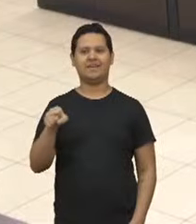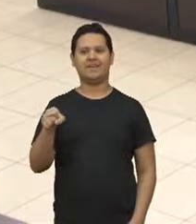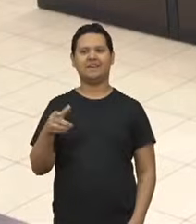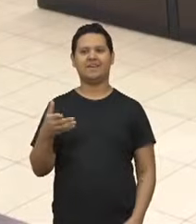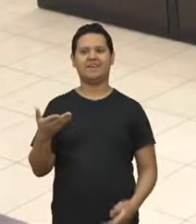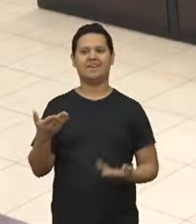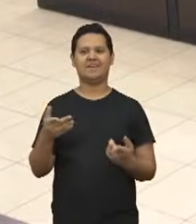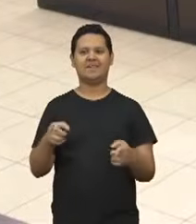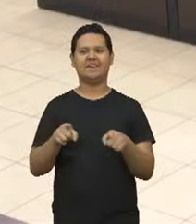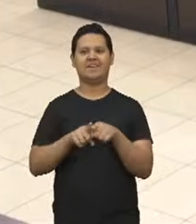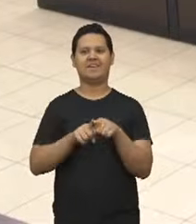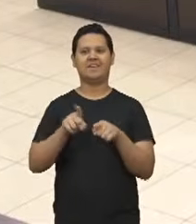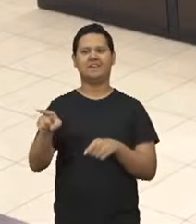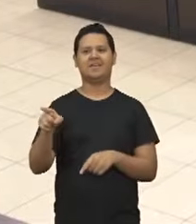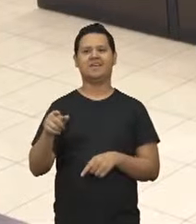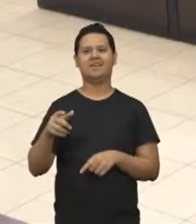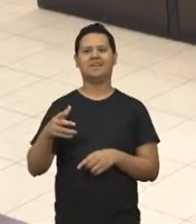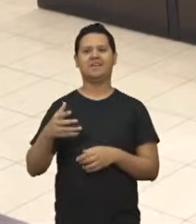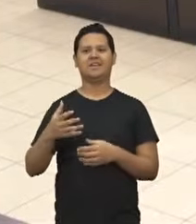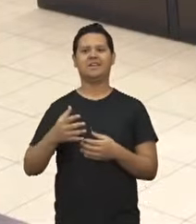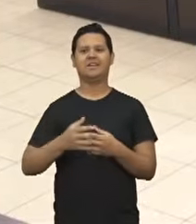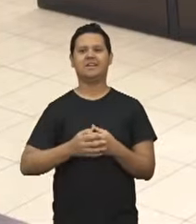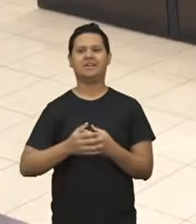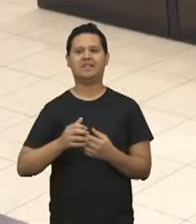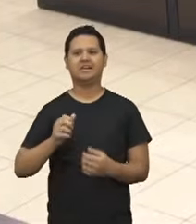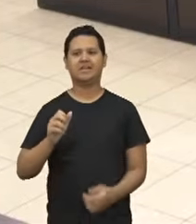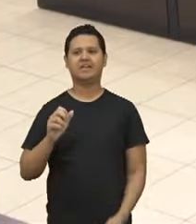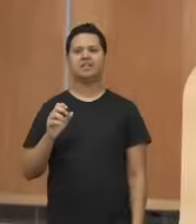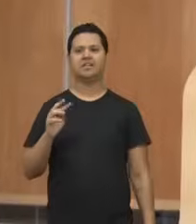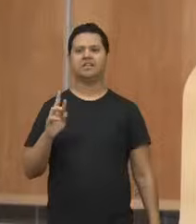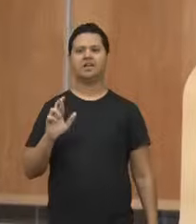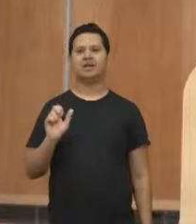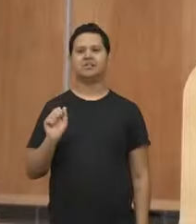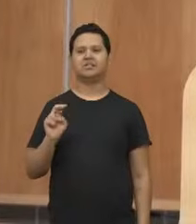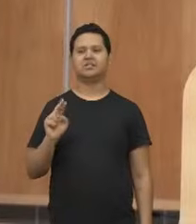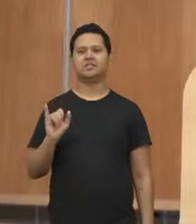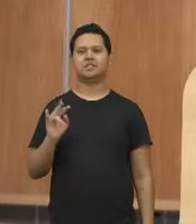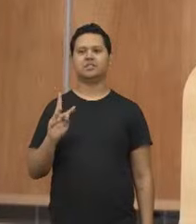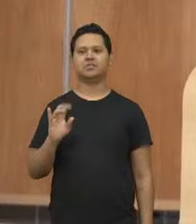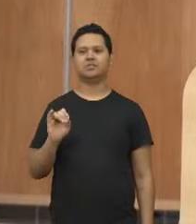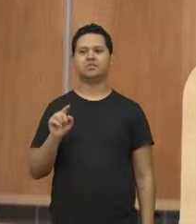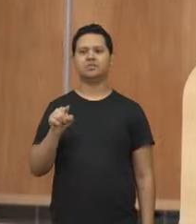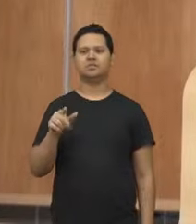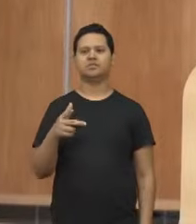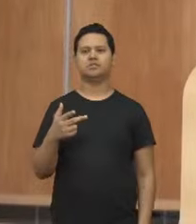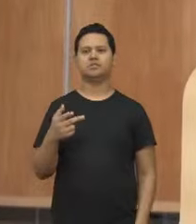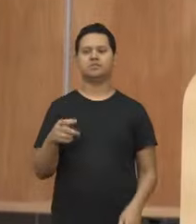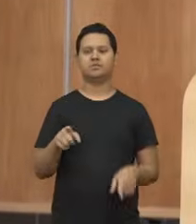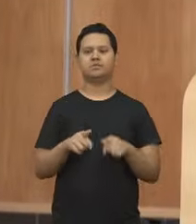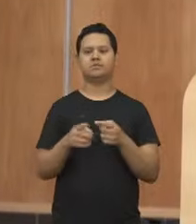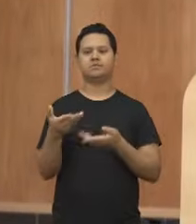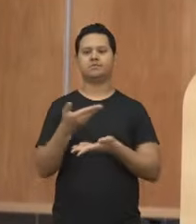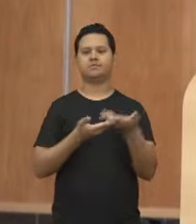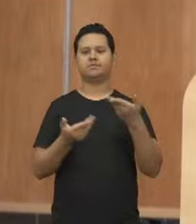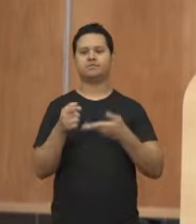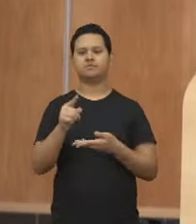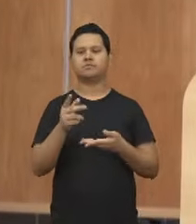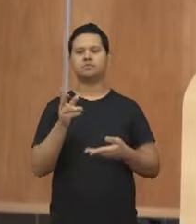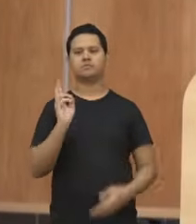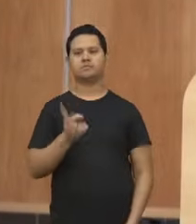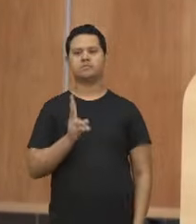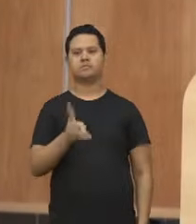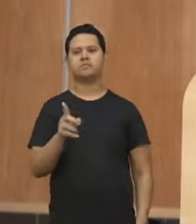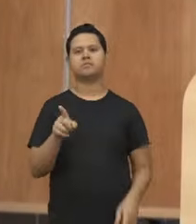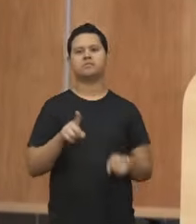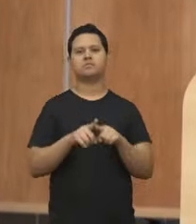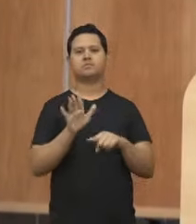aluna lá no Agente de Trânsito Mirim, em 2018, uma excelente aluna, tenho certeza que ainda é, e vai cada dia mais